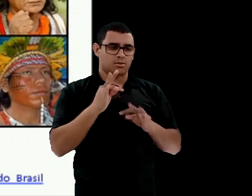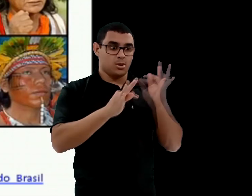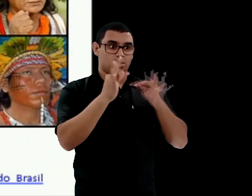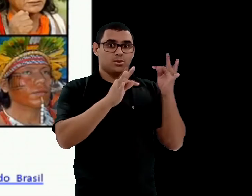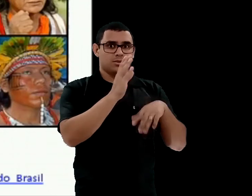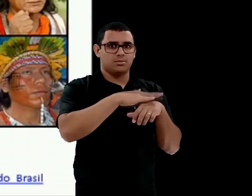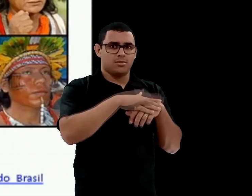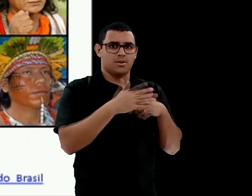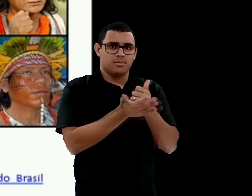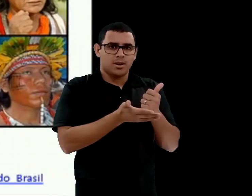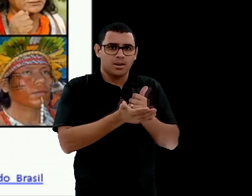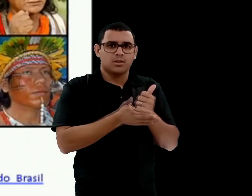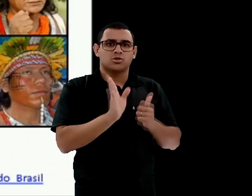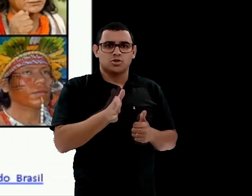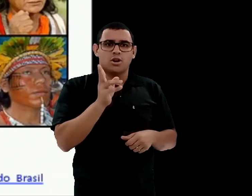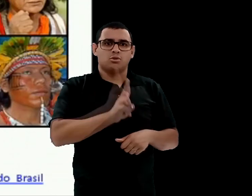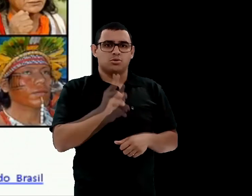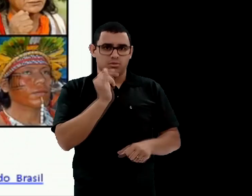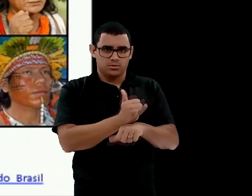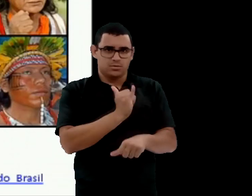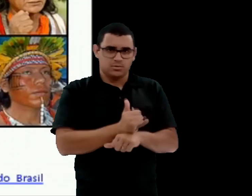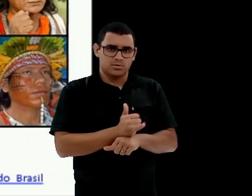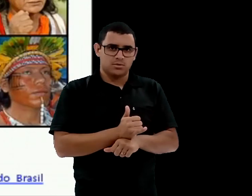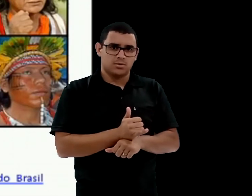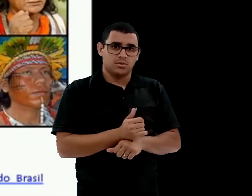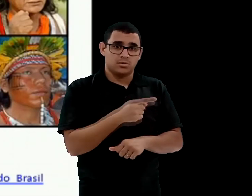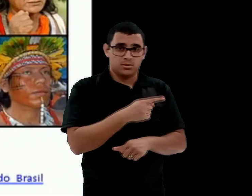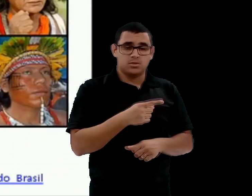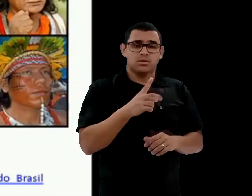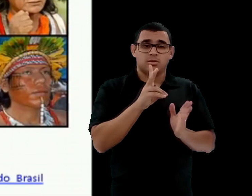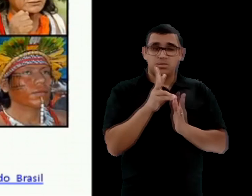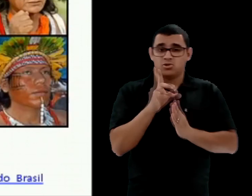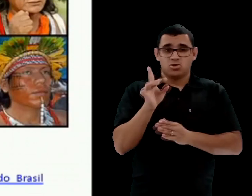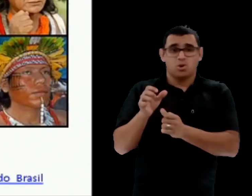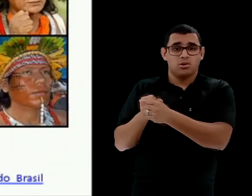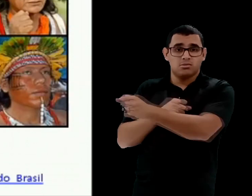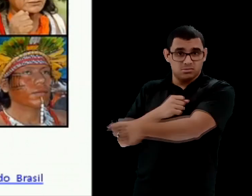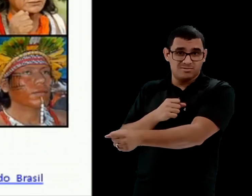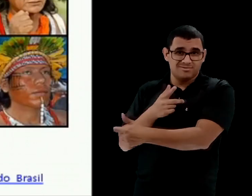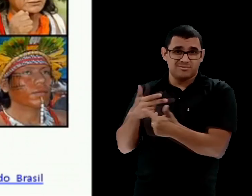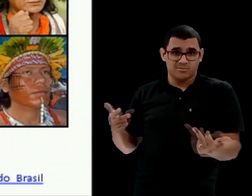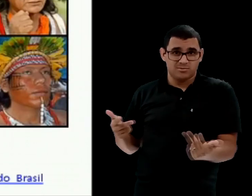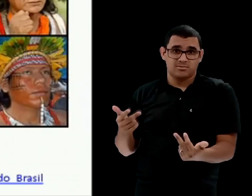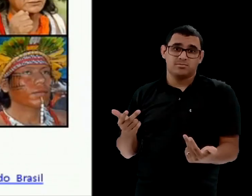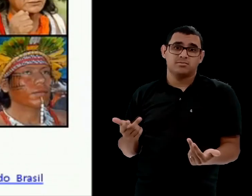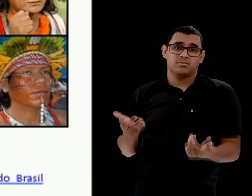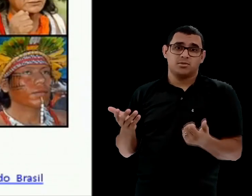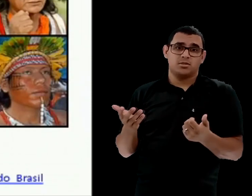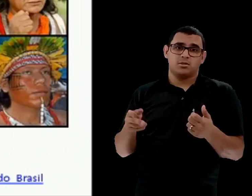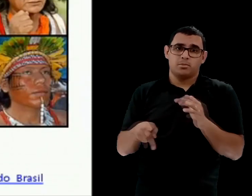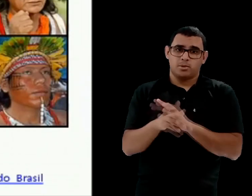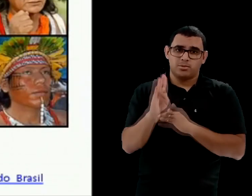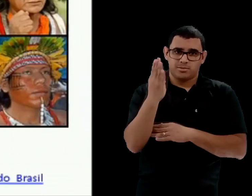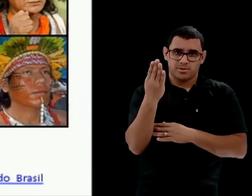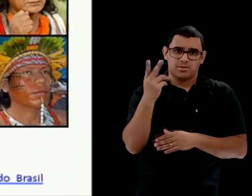de fogo, né, uma tecnologia baseada no uso do ferro, já do metal, e os povos indígenas tinham suas armas como arco e flecha,